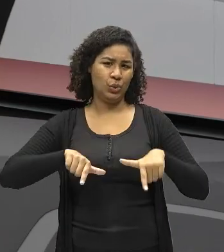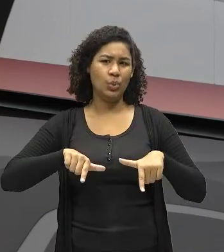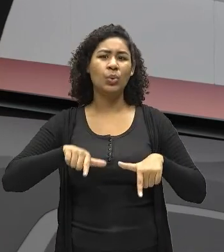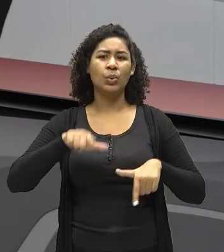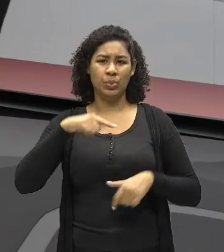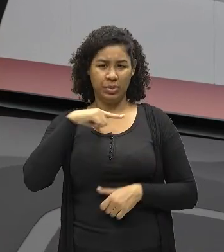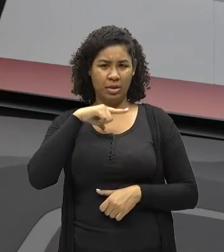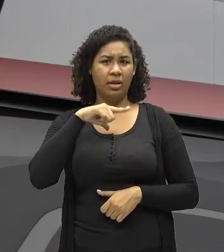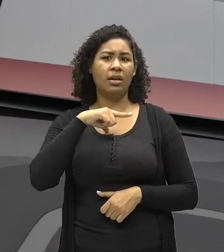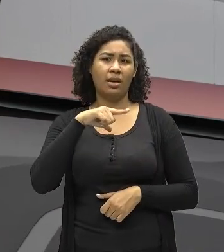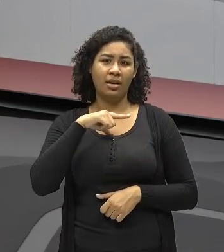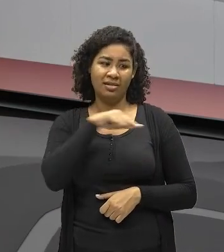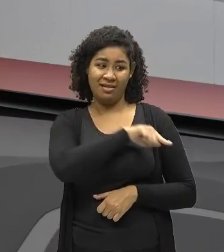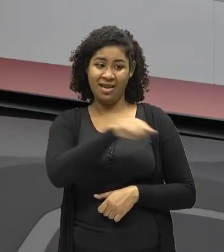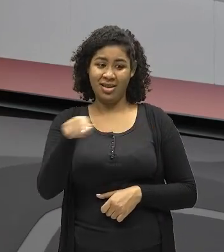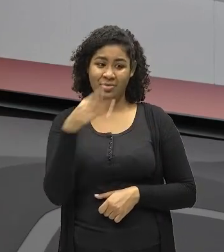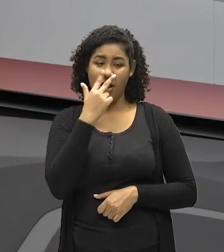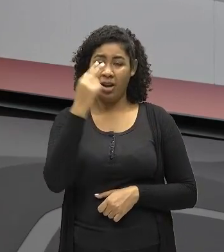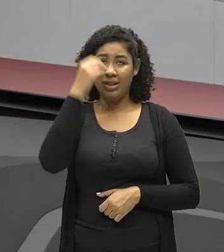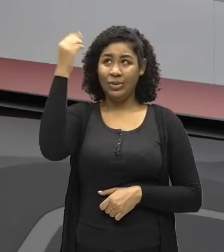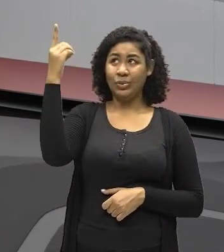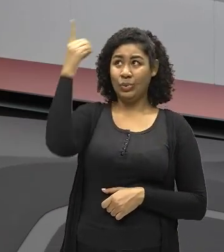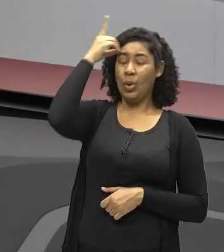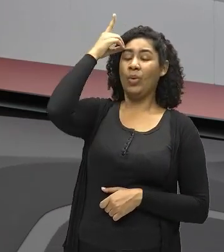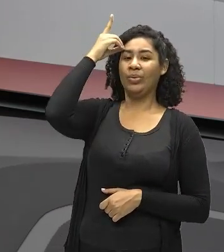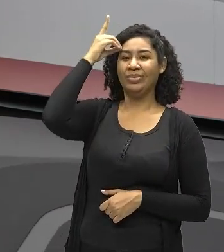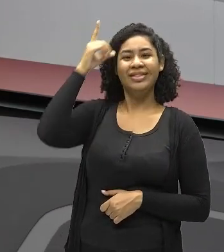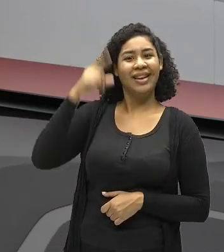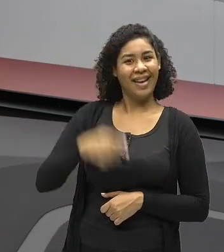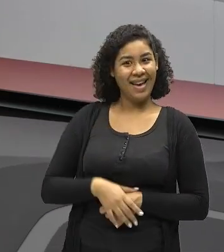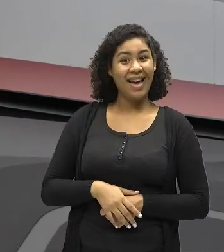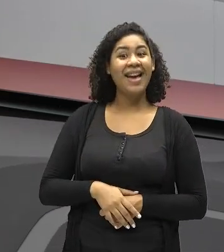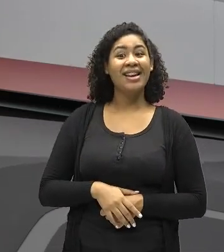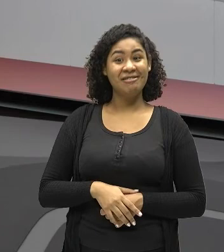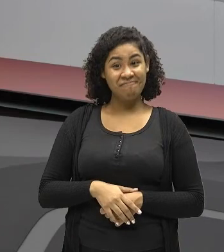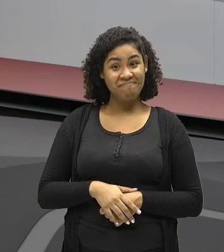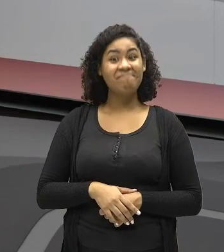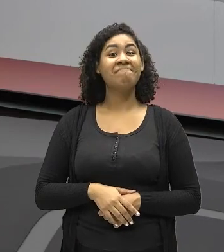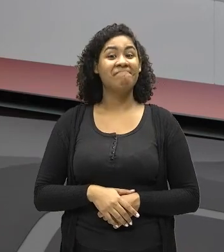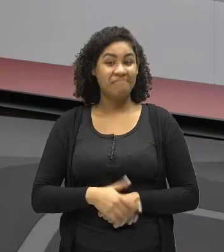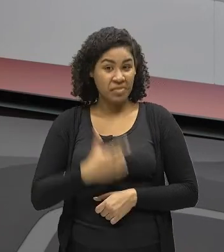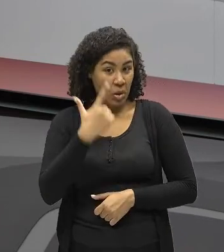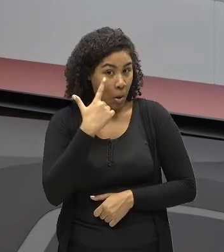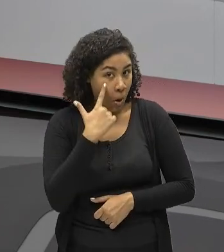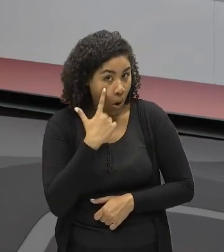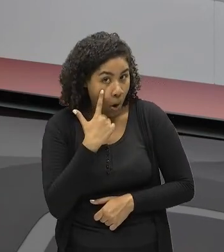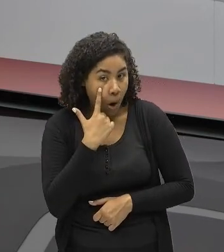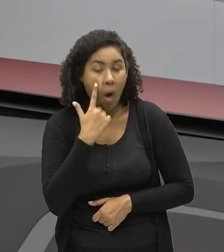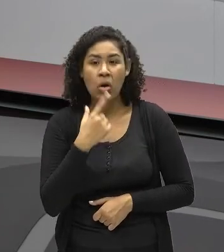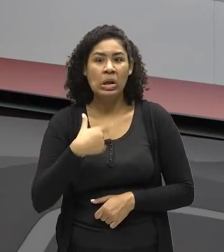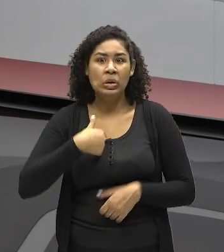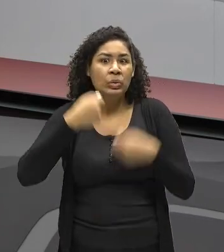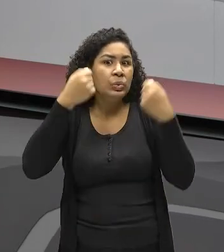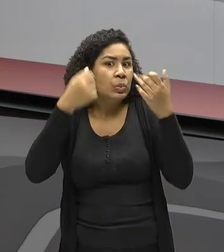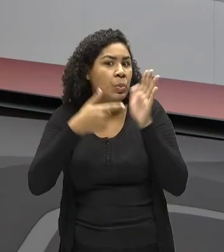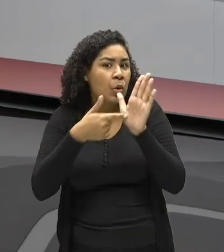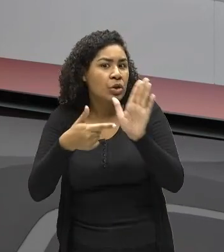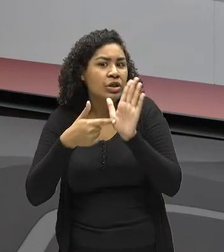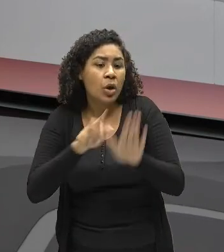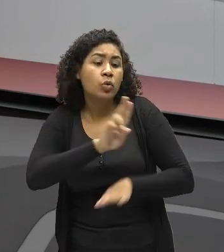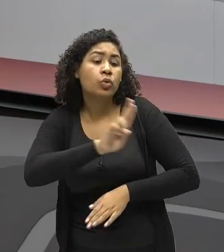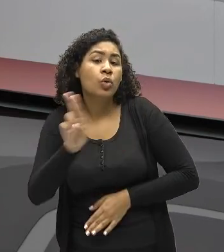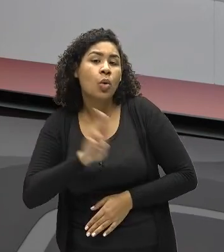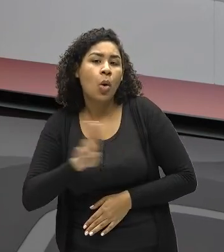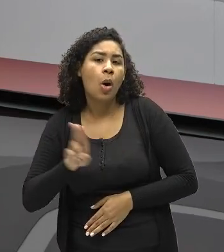tinha um talento impressionante. Impressionante. E olha, nós nem citamos os nomes dos